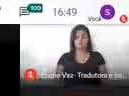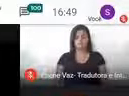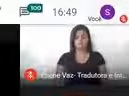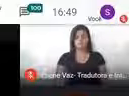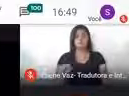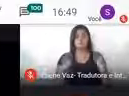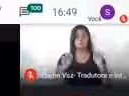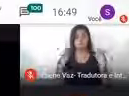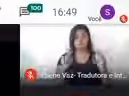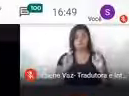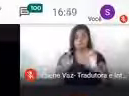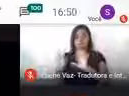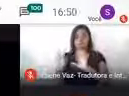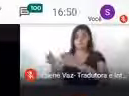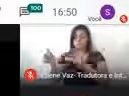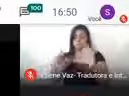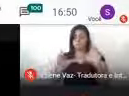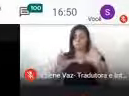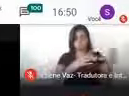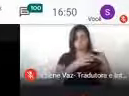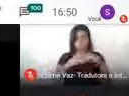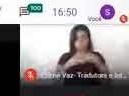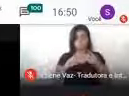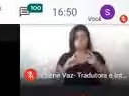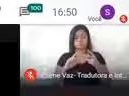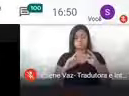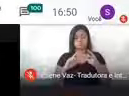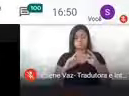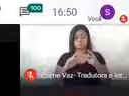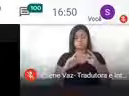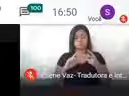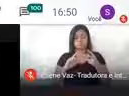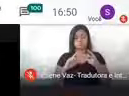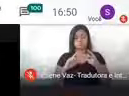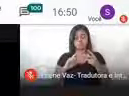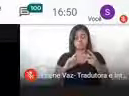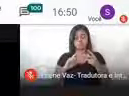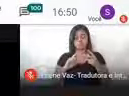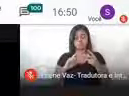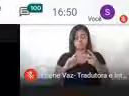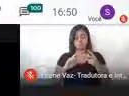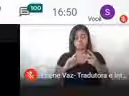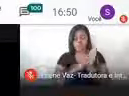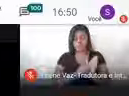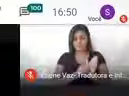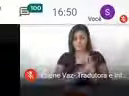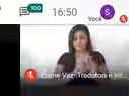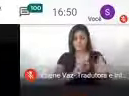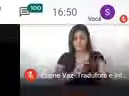colaboradores, a gente tem os questionários. E questionários foram aplicados? Foram aplicados